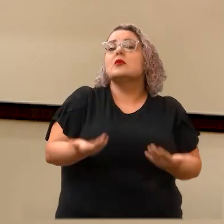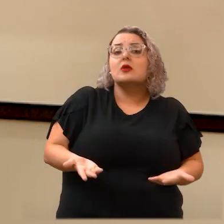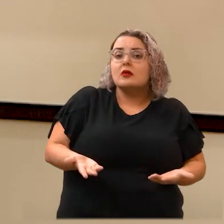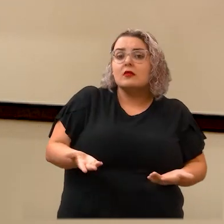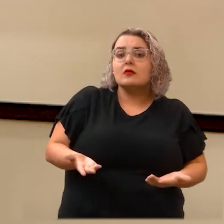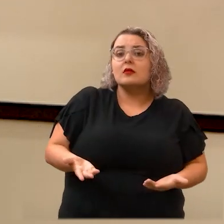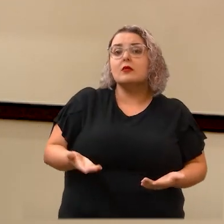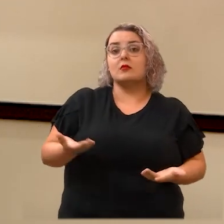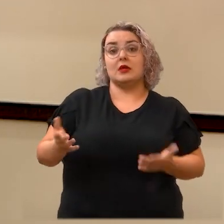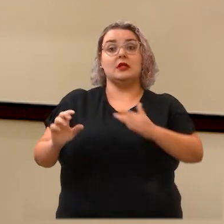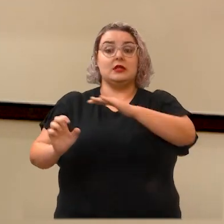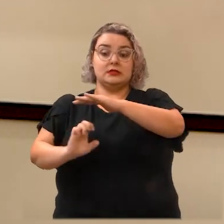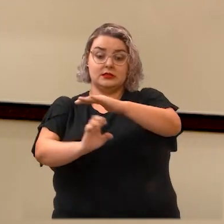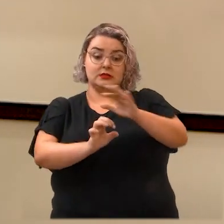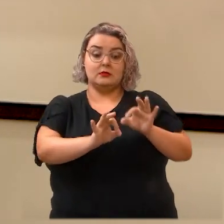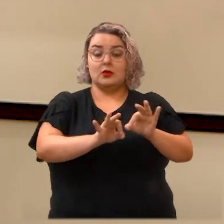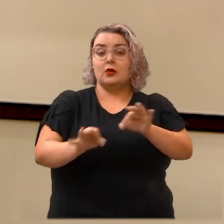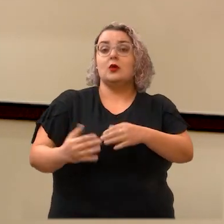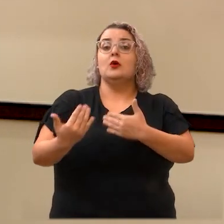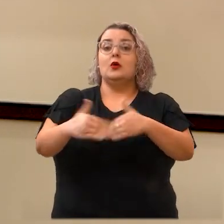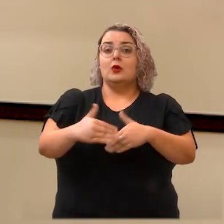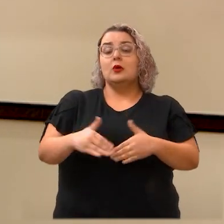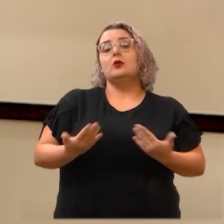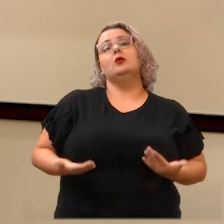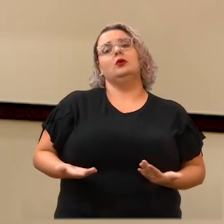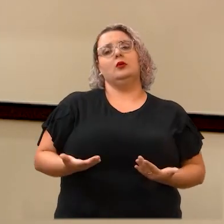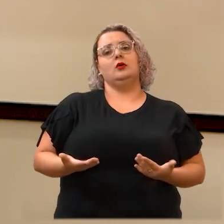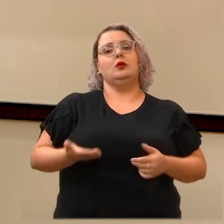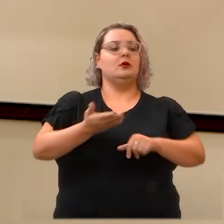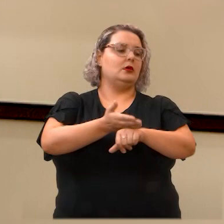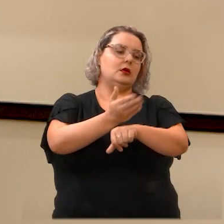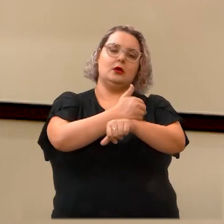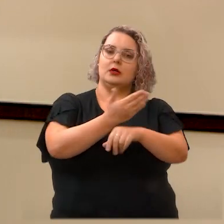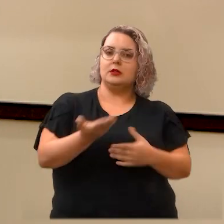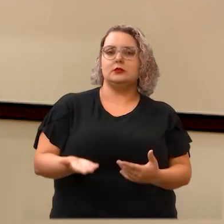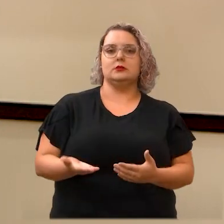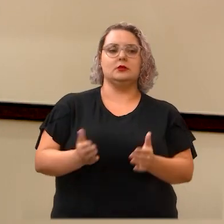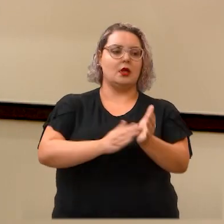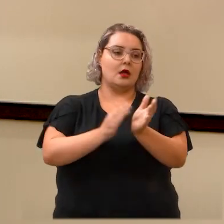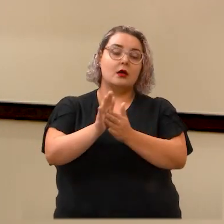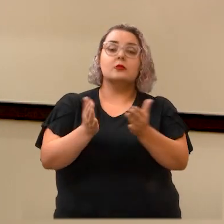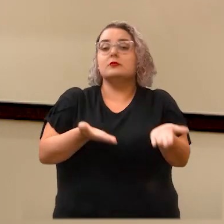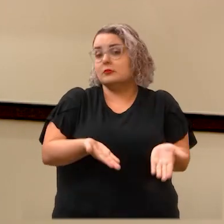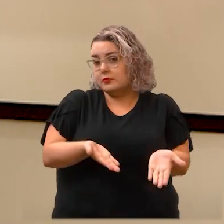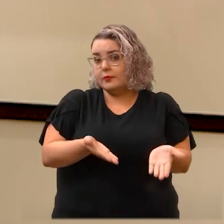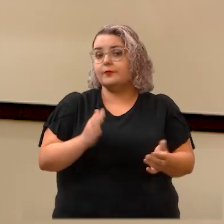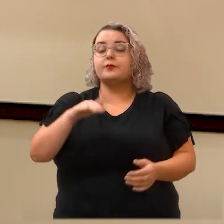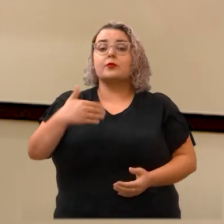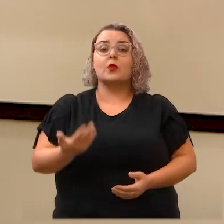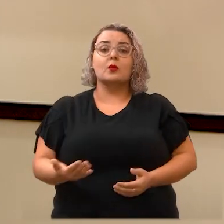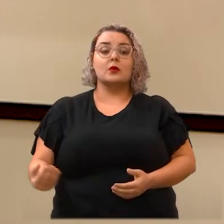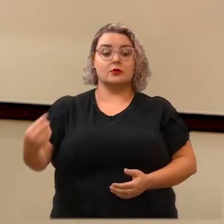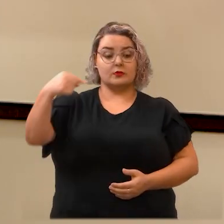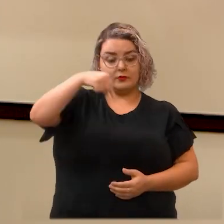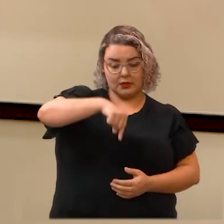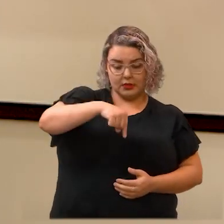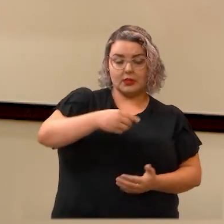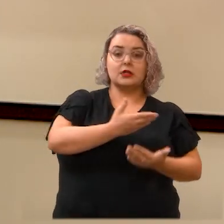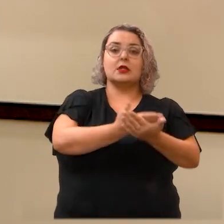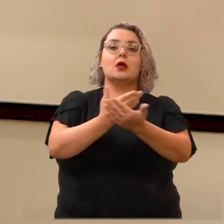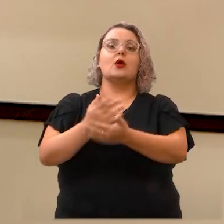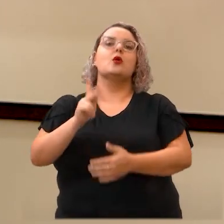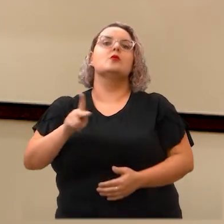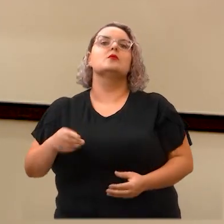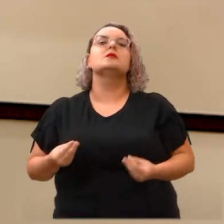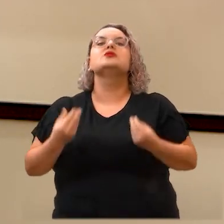público pelas empresas que organizam as provas as provas anteriores daquele concurso tal então quando você vem na escola o professor